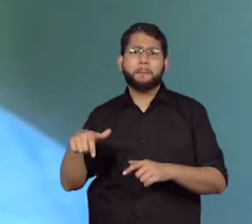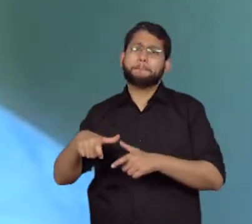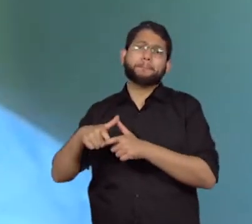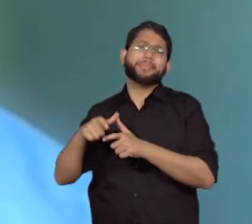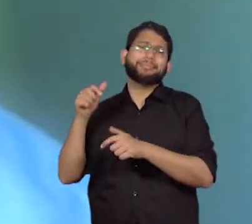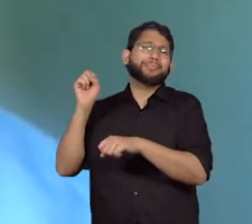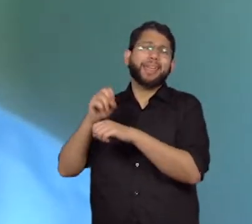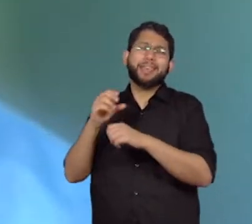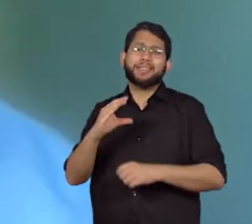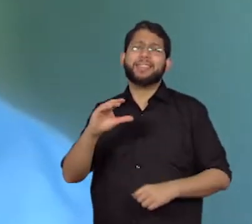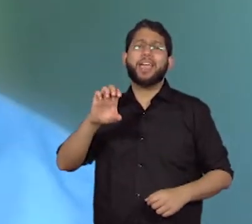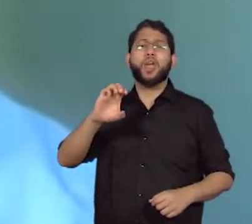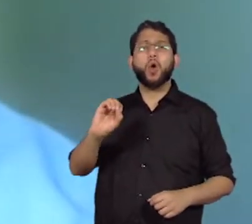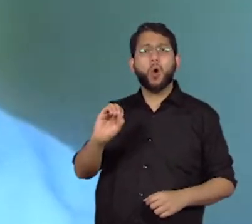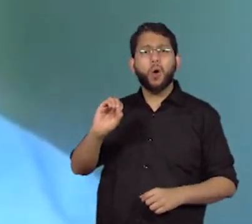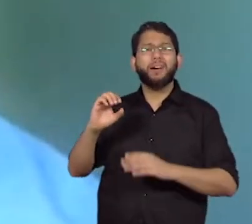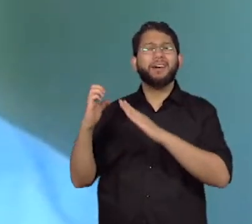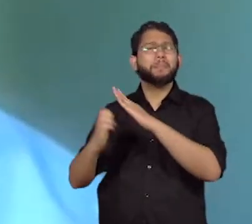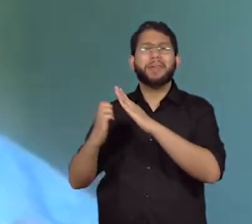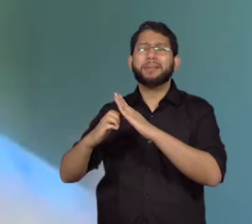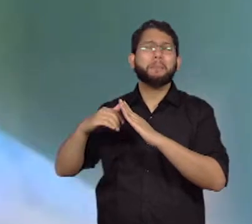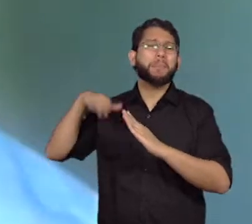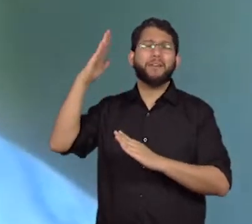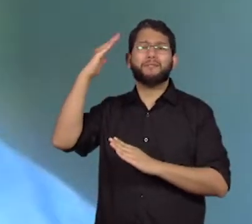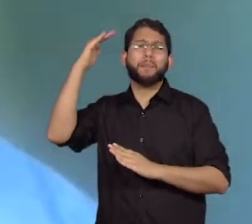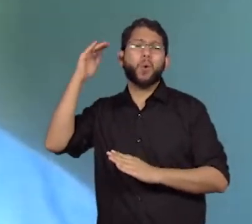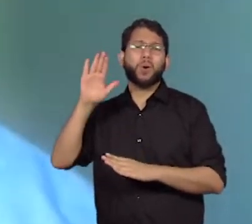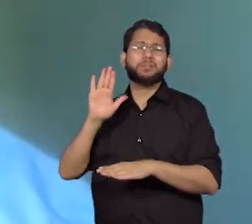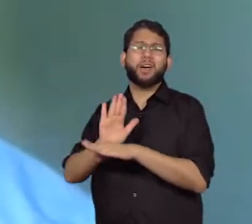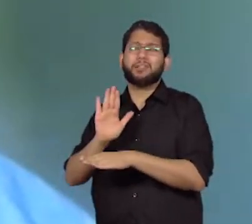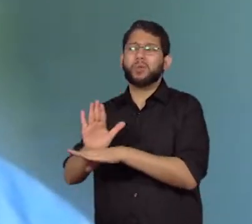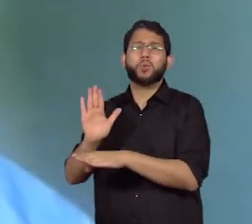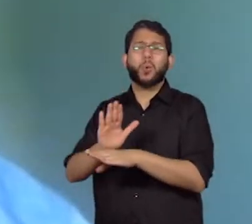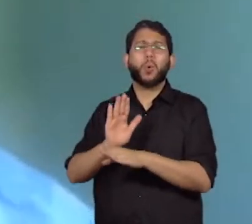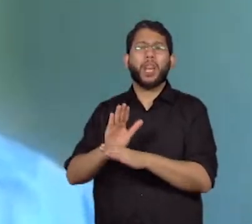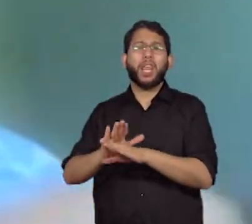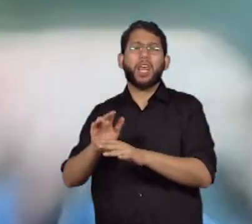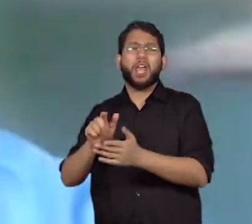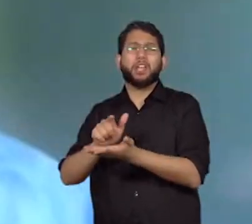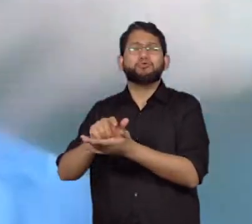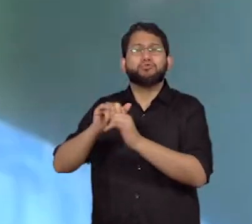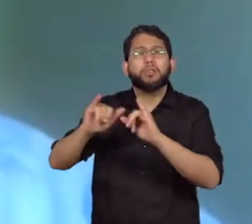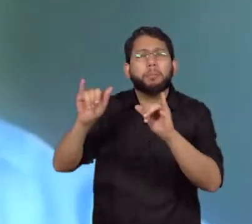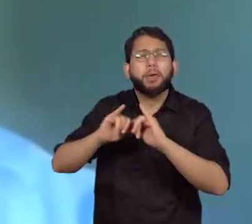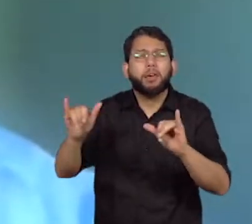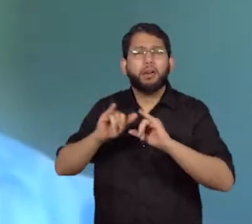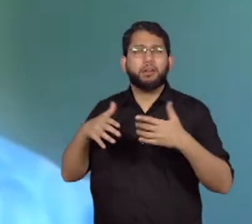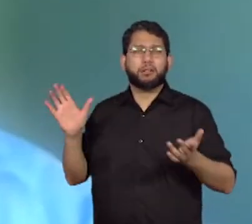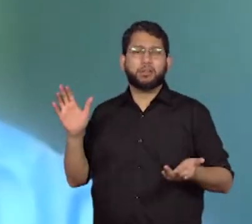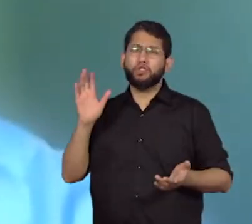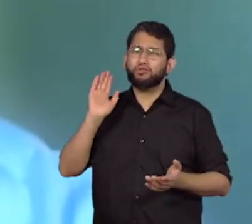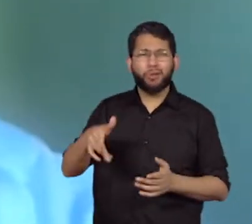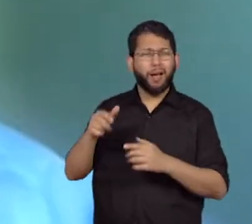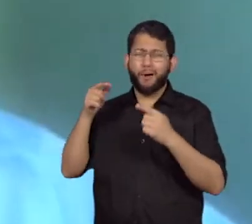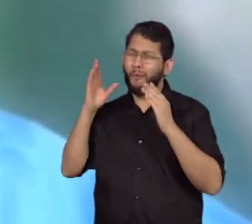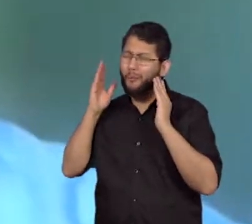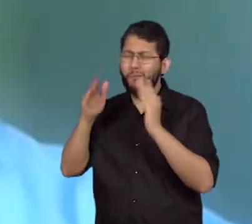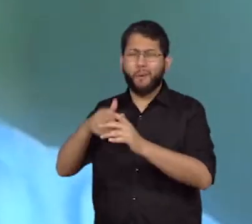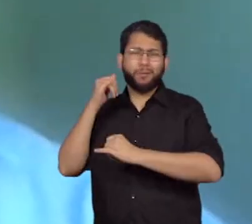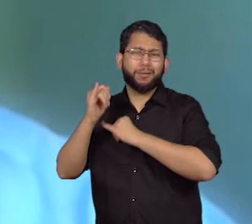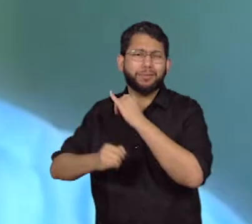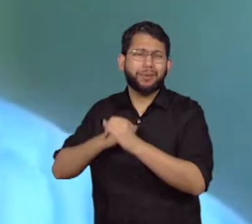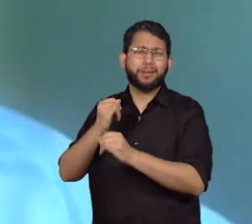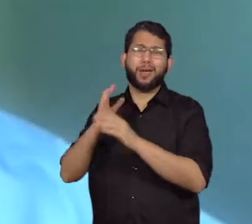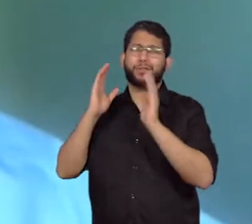de PR, né? De Public Relations. Eles já estavam fazendo coisas de internet, eles tinham grandes clientes de internet,